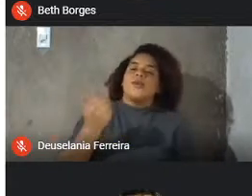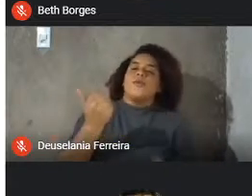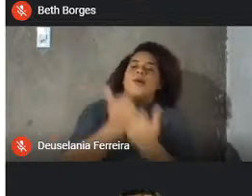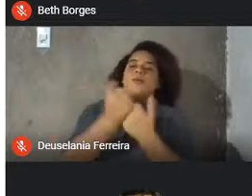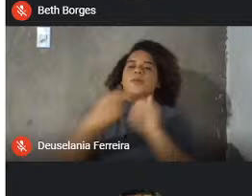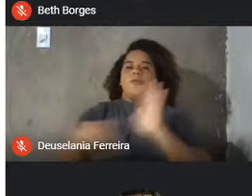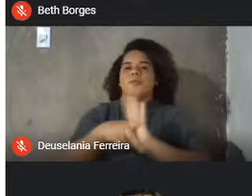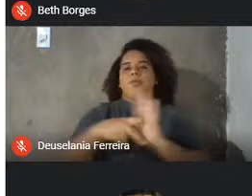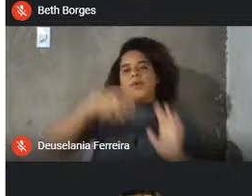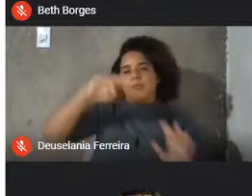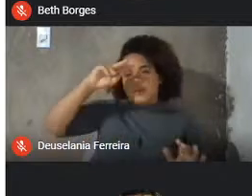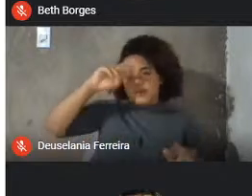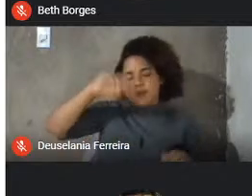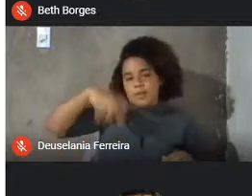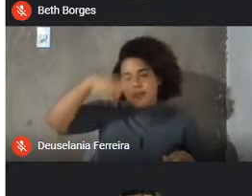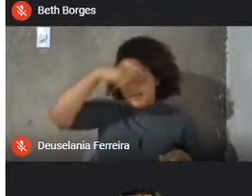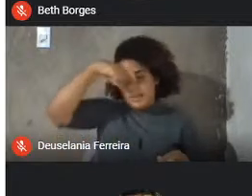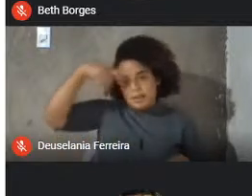mais rápido